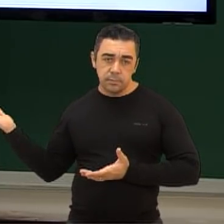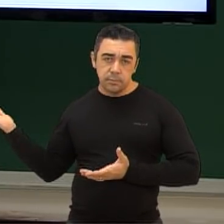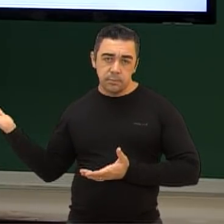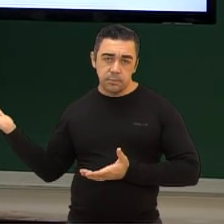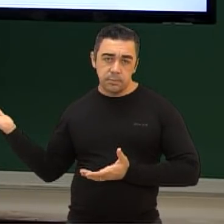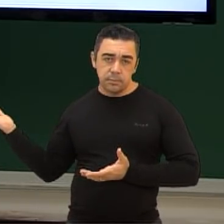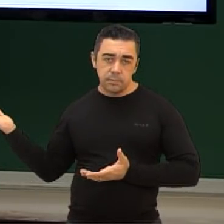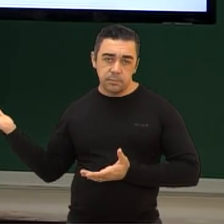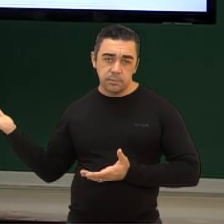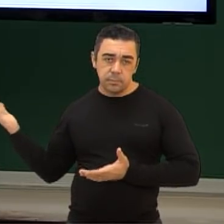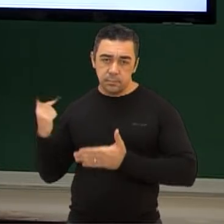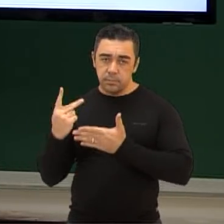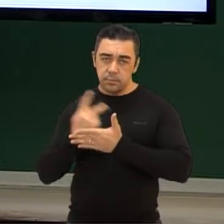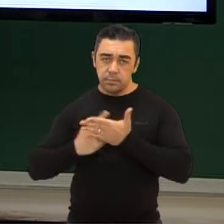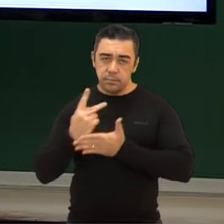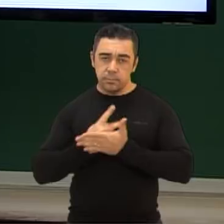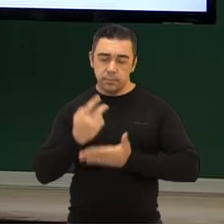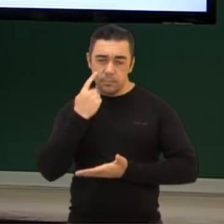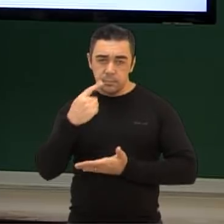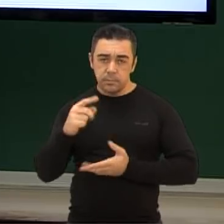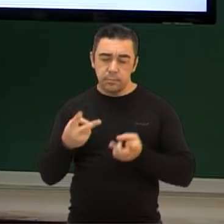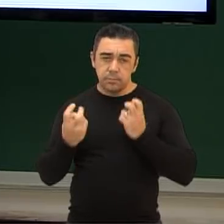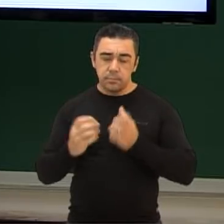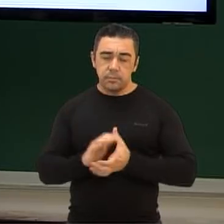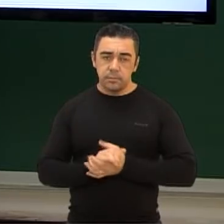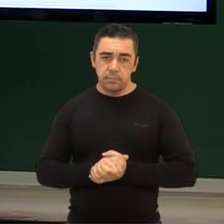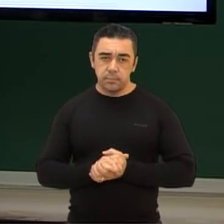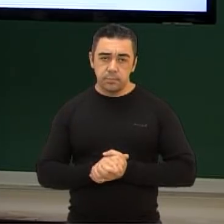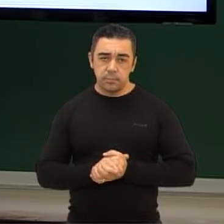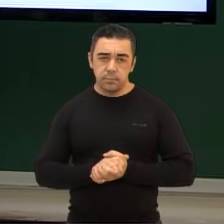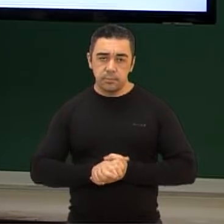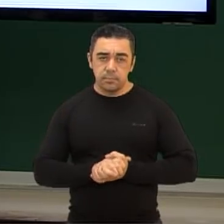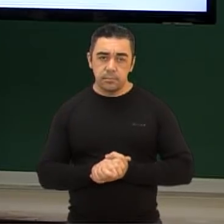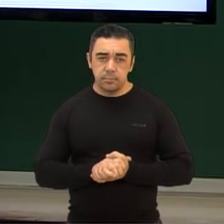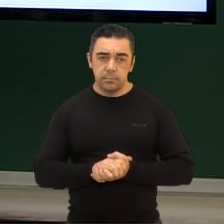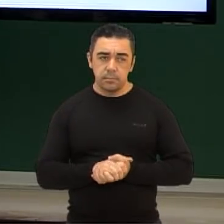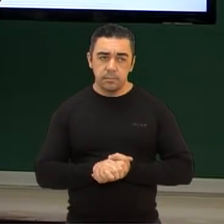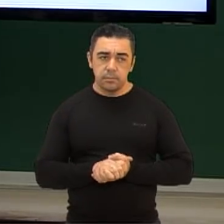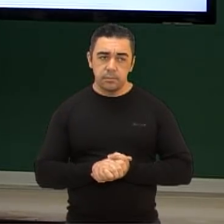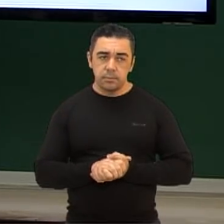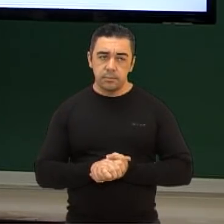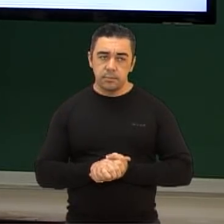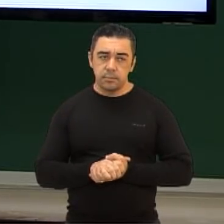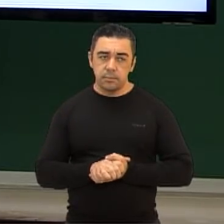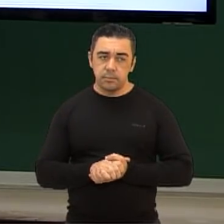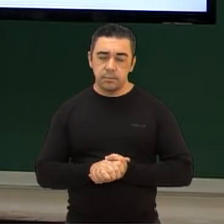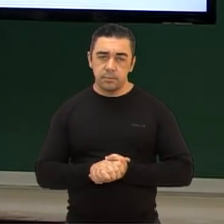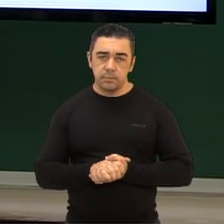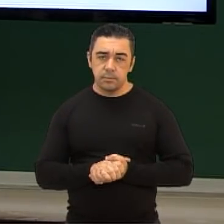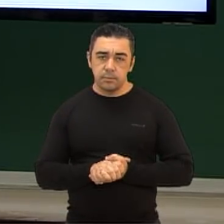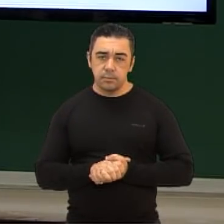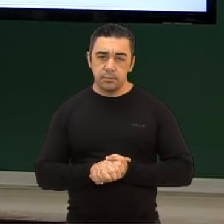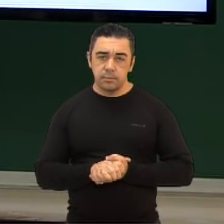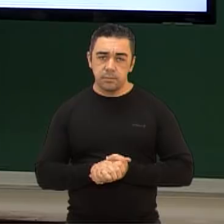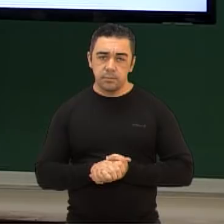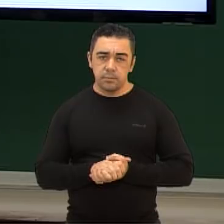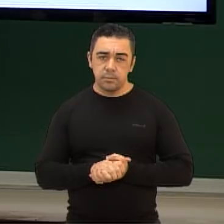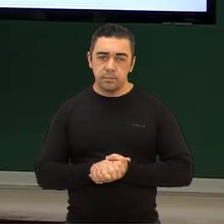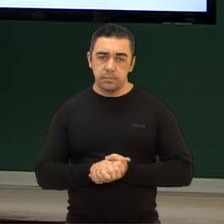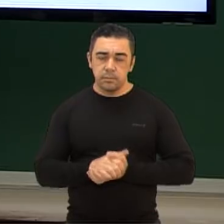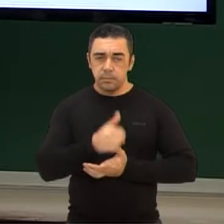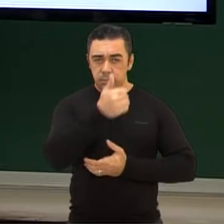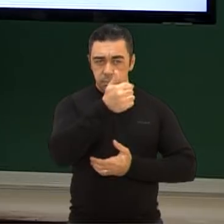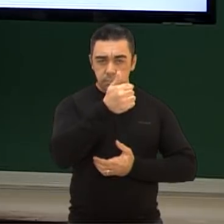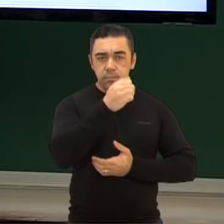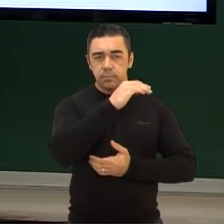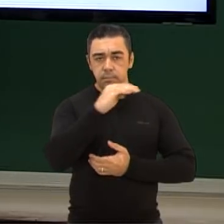professor até fez o desenho aqui, ó. Então, aqui ela se mantém fechada. Se eu fizer aqui, se eu der 1/4 de volta com